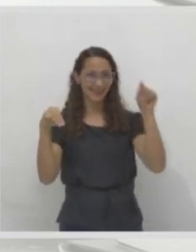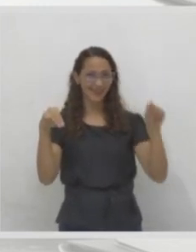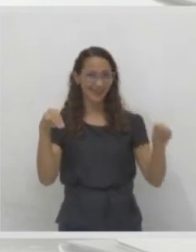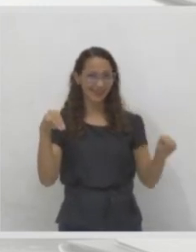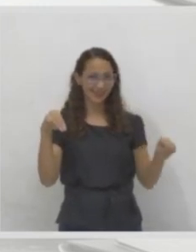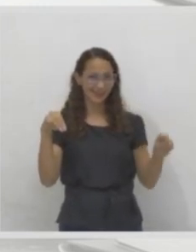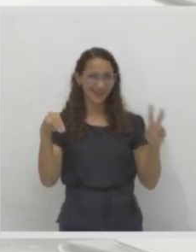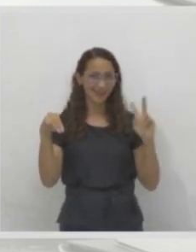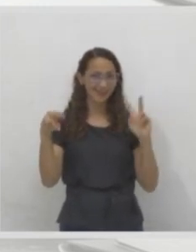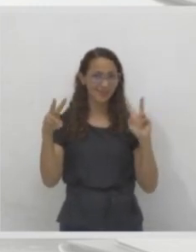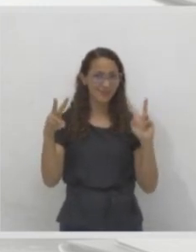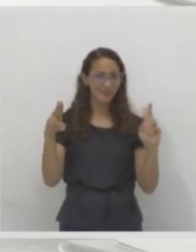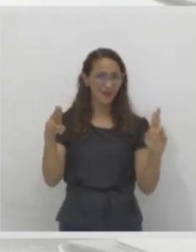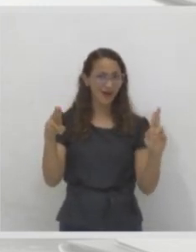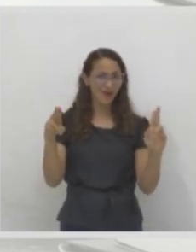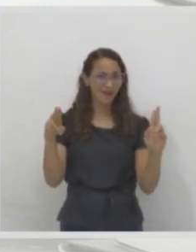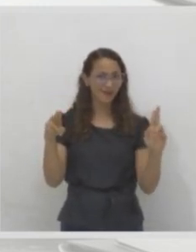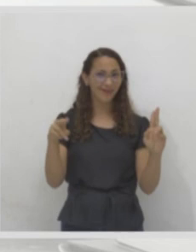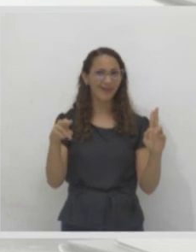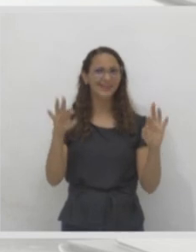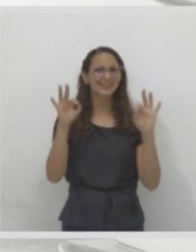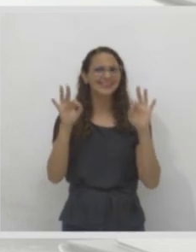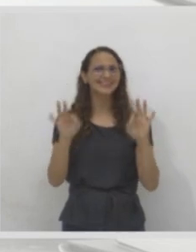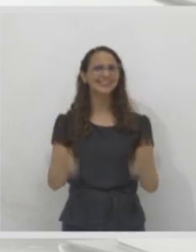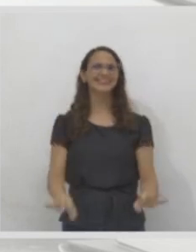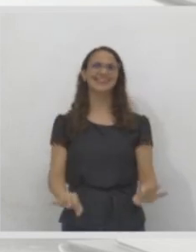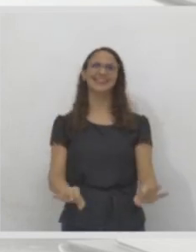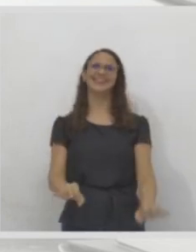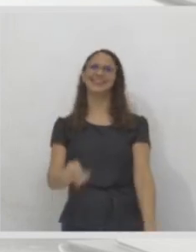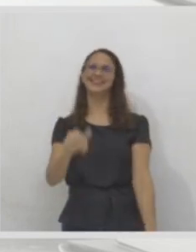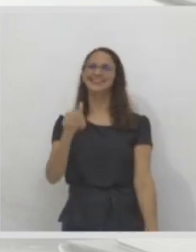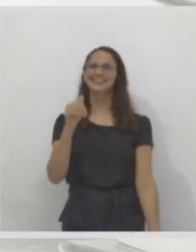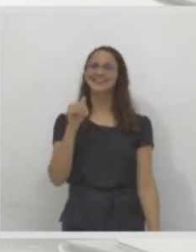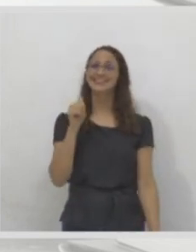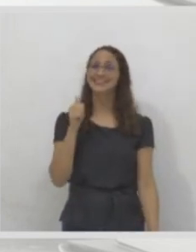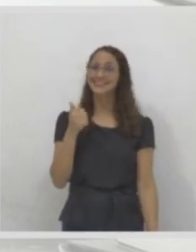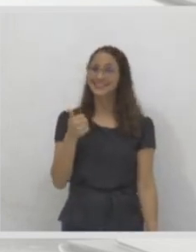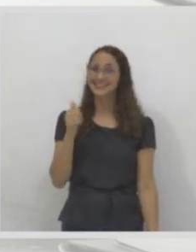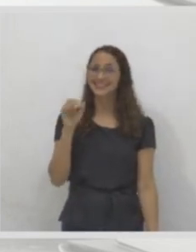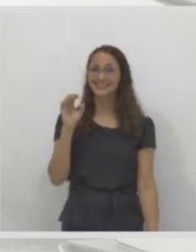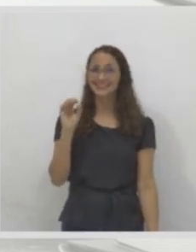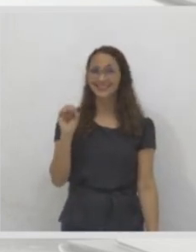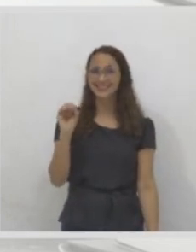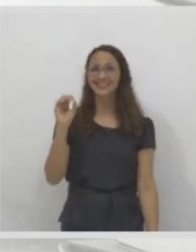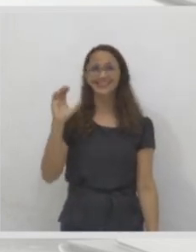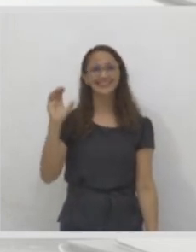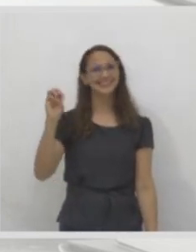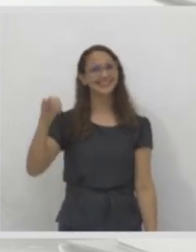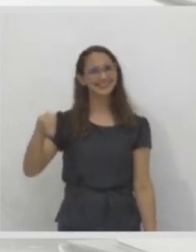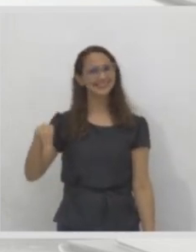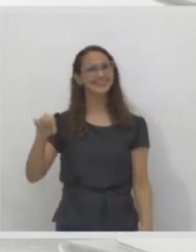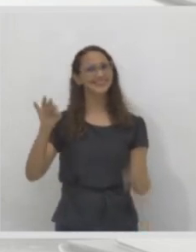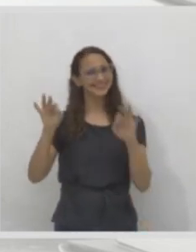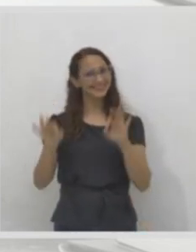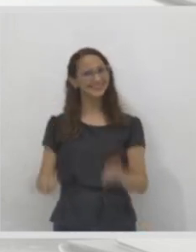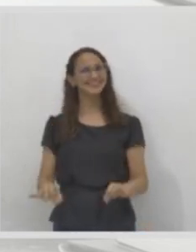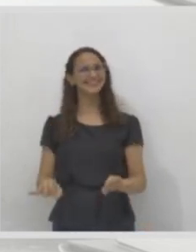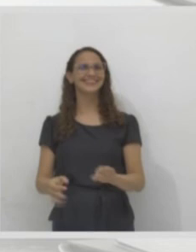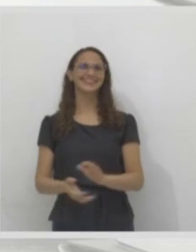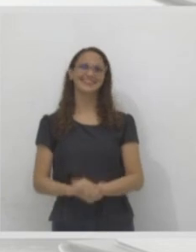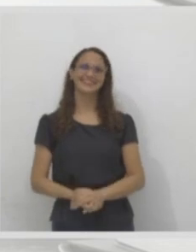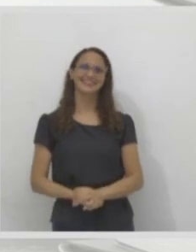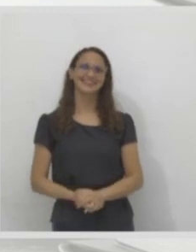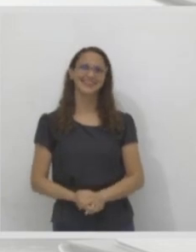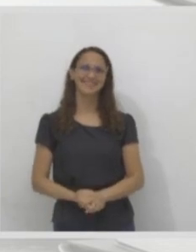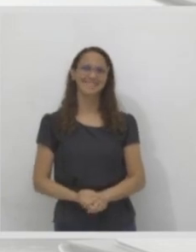medida, acertou quem disse que o lado AB também vale 10 centímetros.